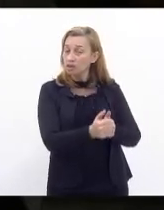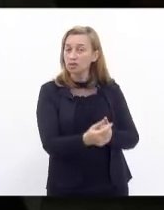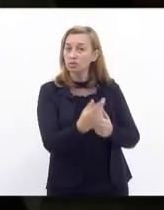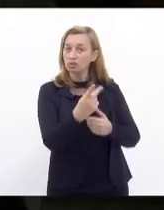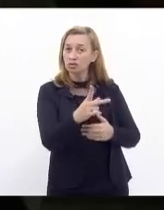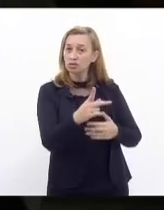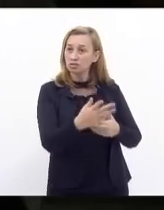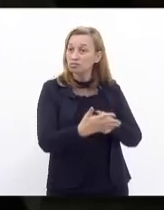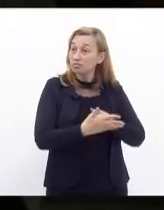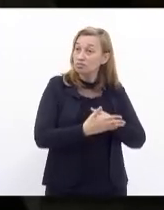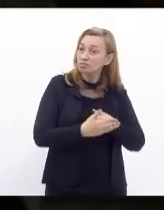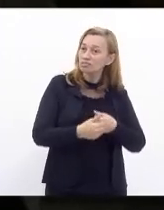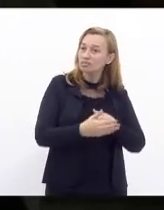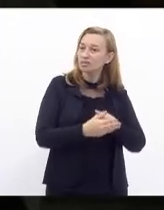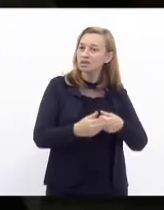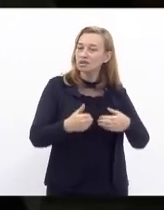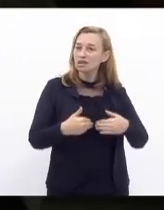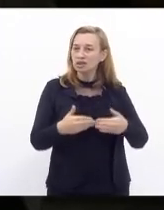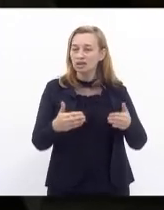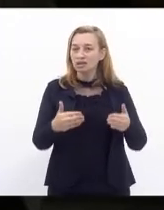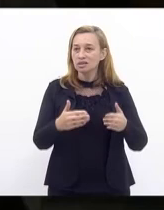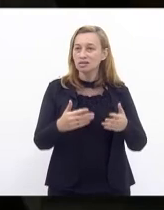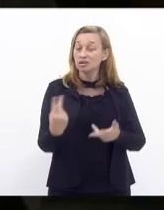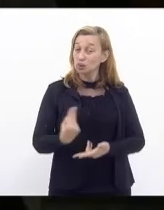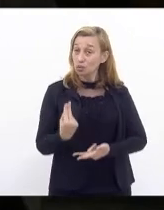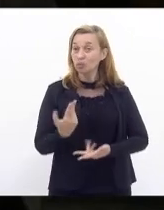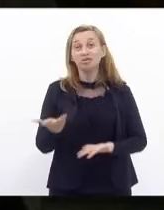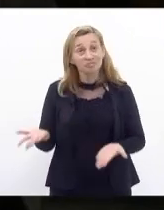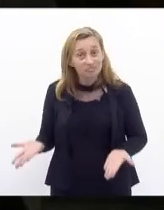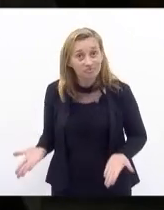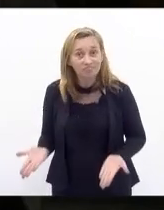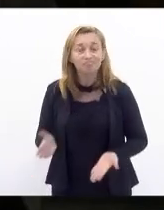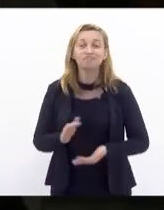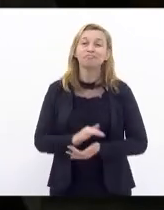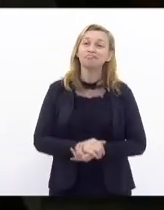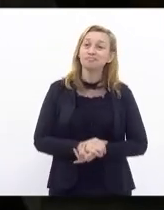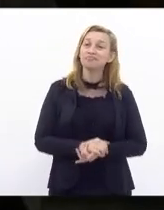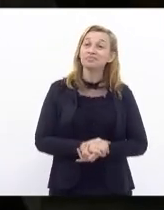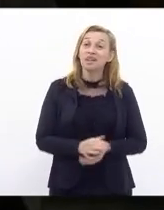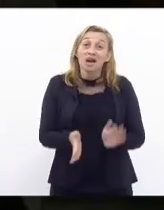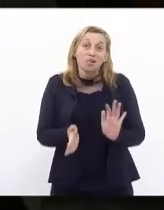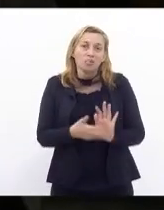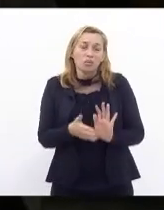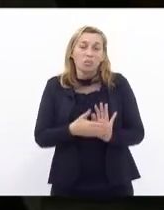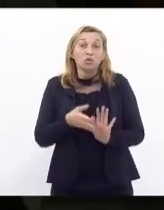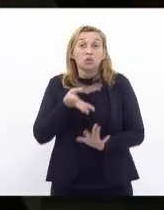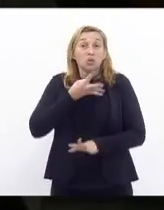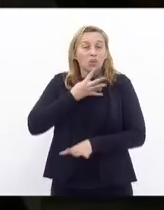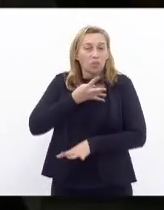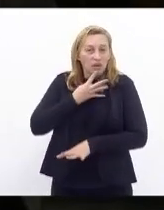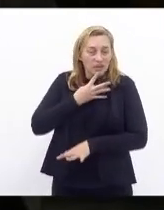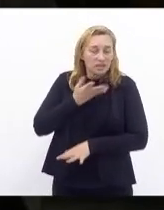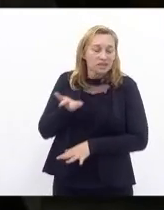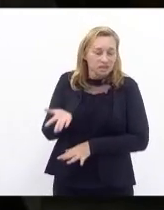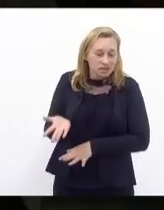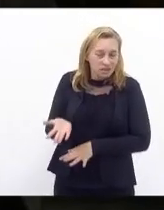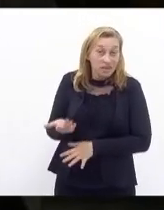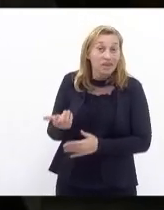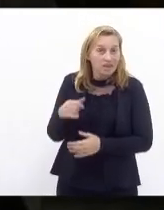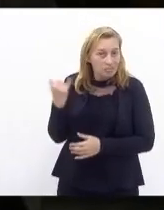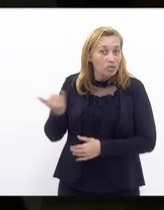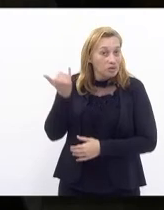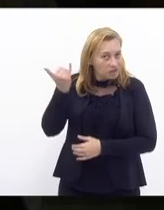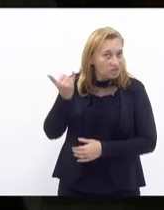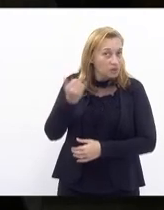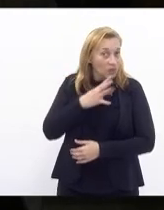gesto generoso de abertura para a coautoria, pois a proposta reconhece o que é necessário